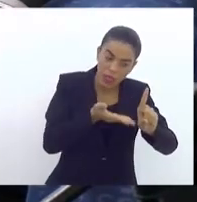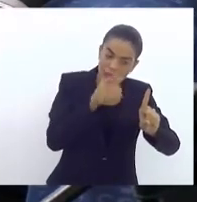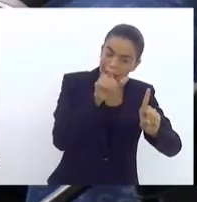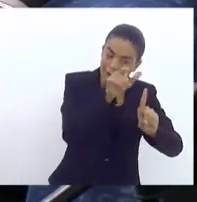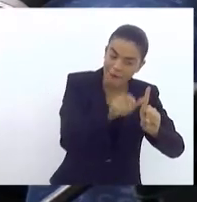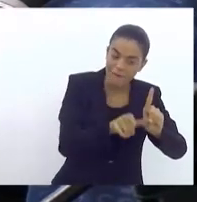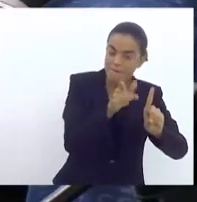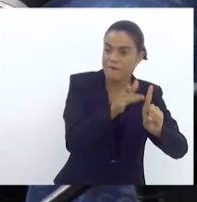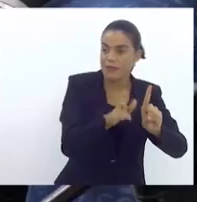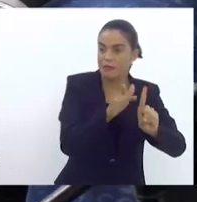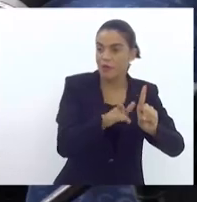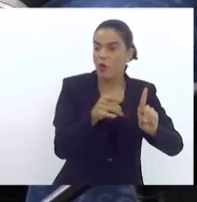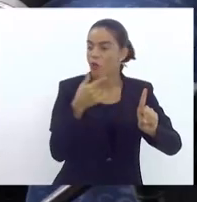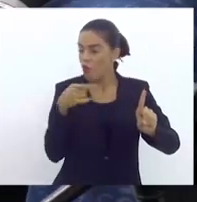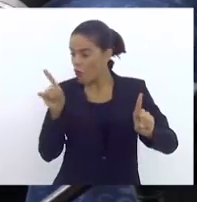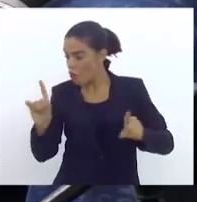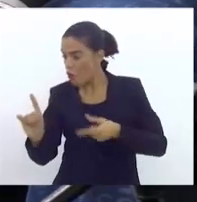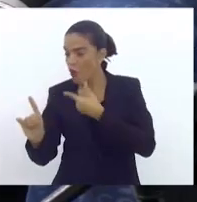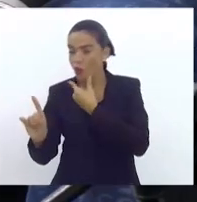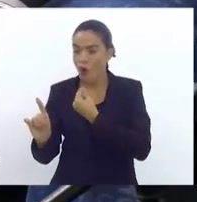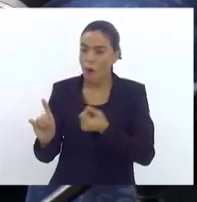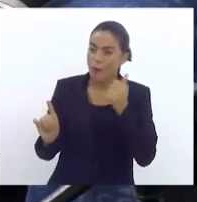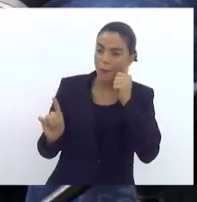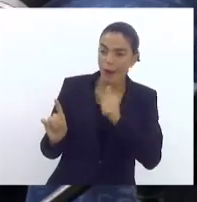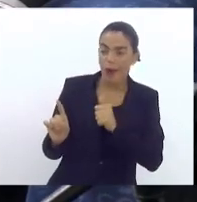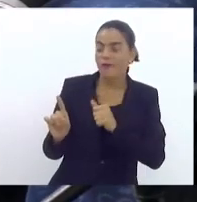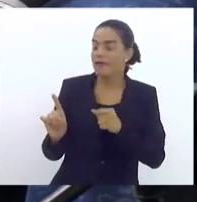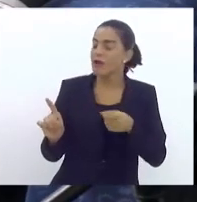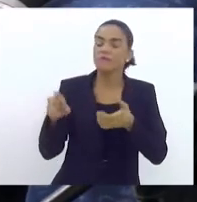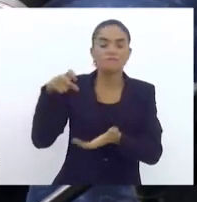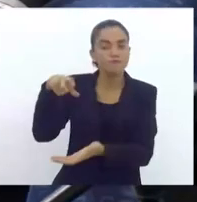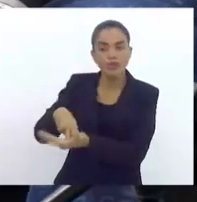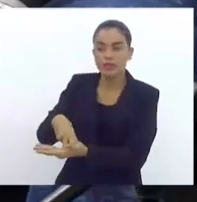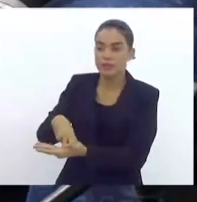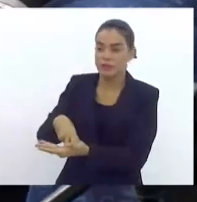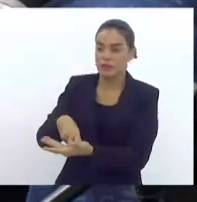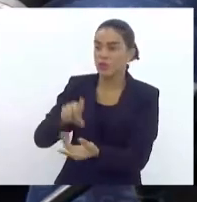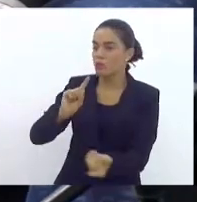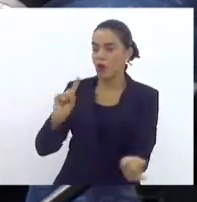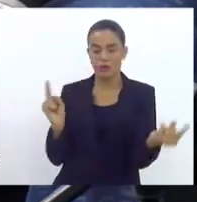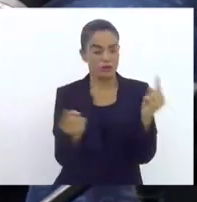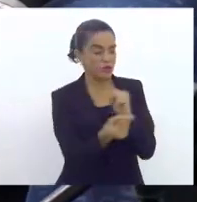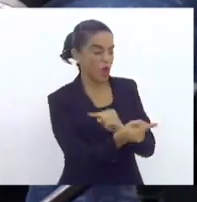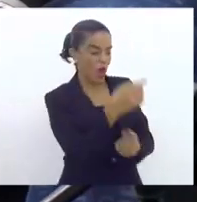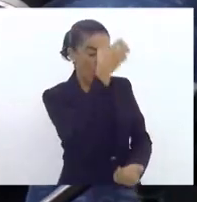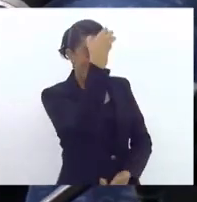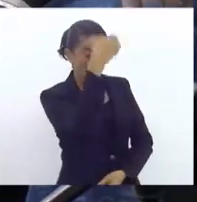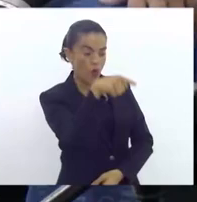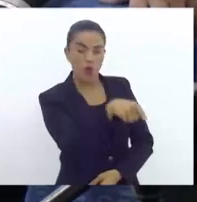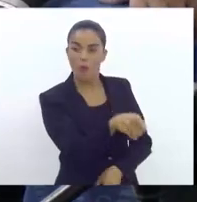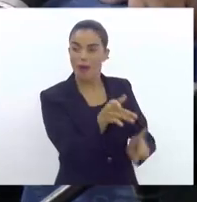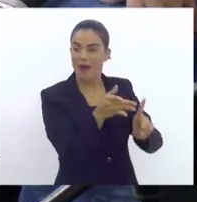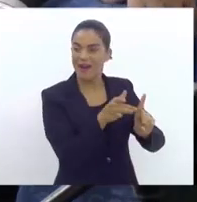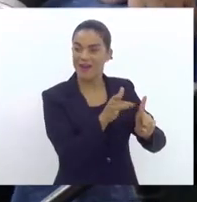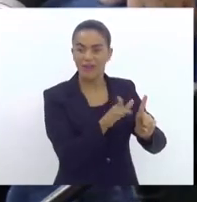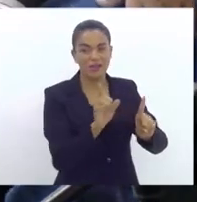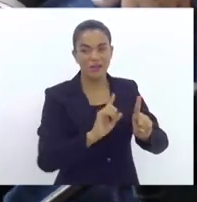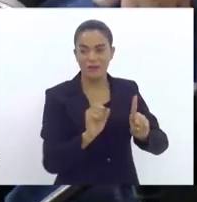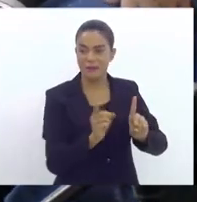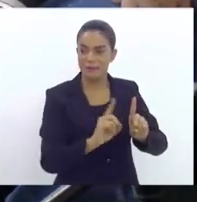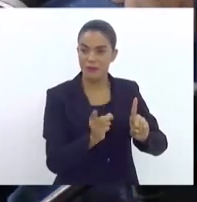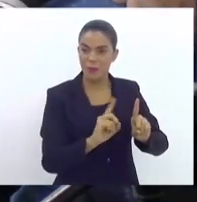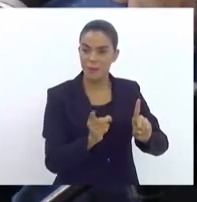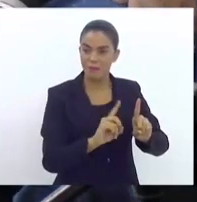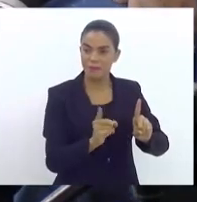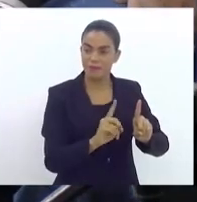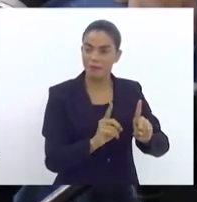o responsável homem ou mulher deve ser punido e não é essa inversão de culpa essa inversão de responsabilidade que é